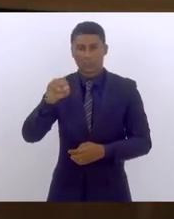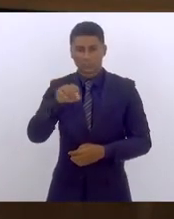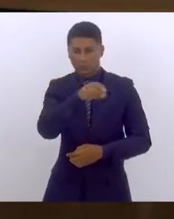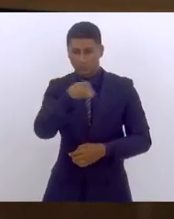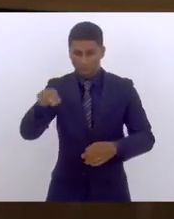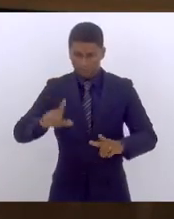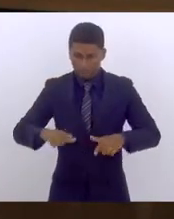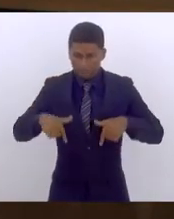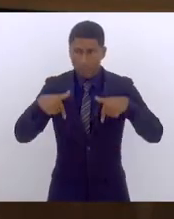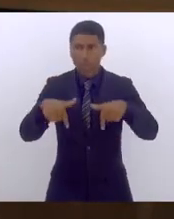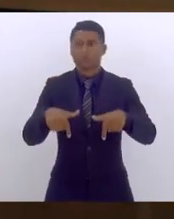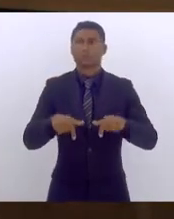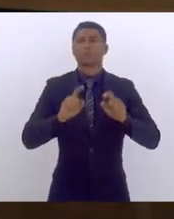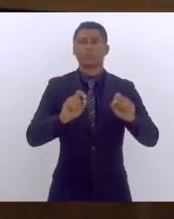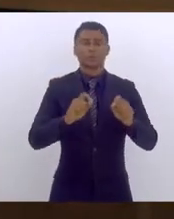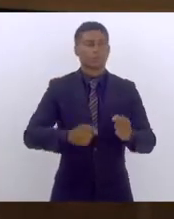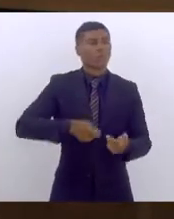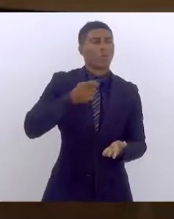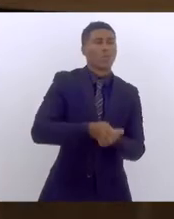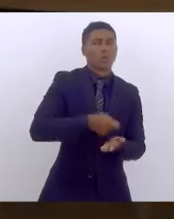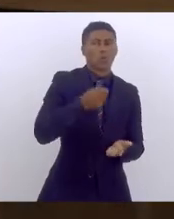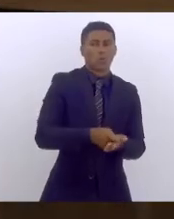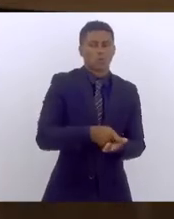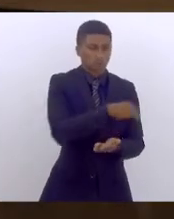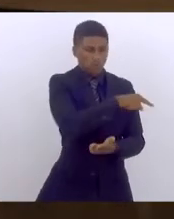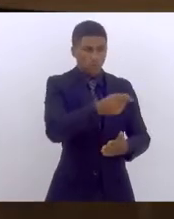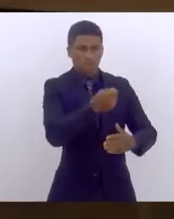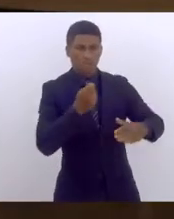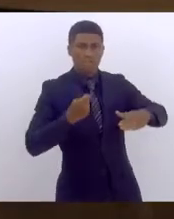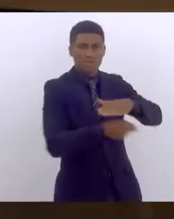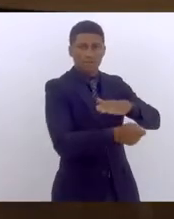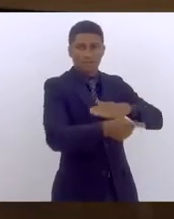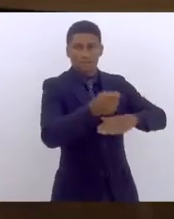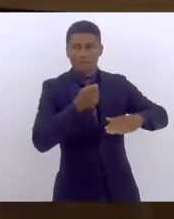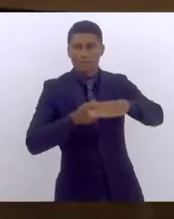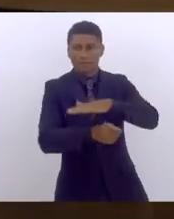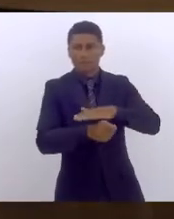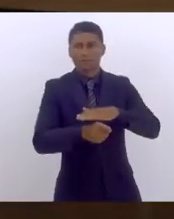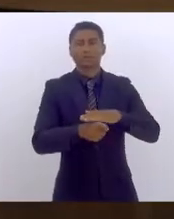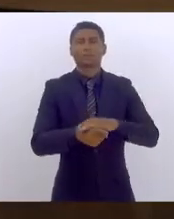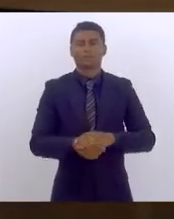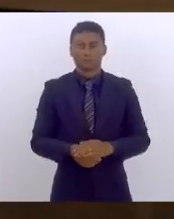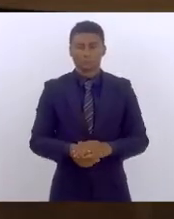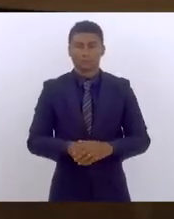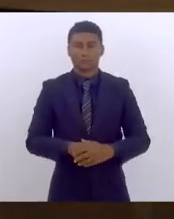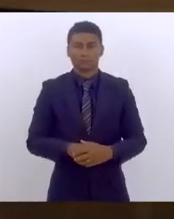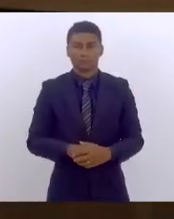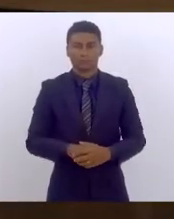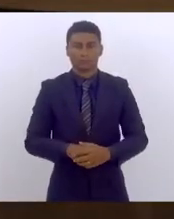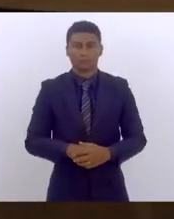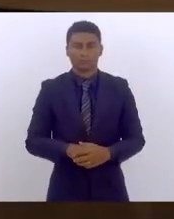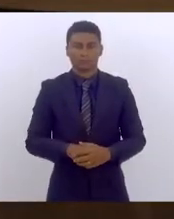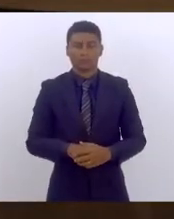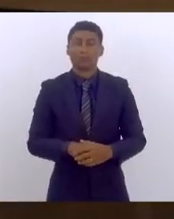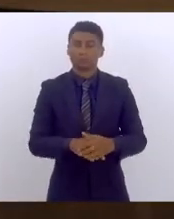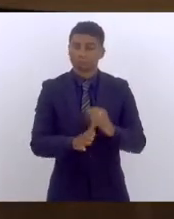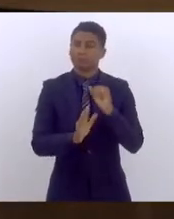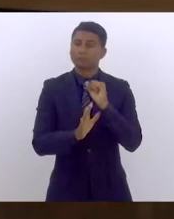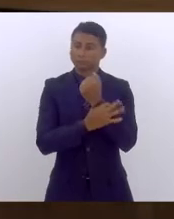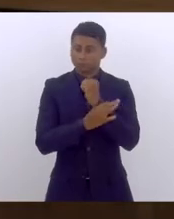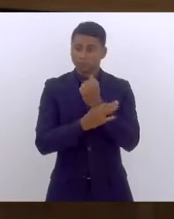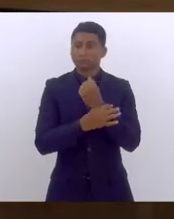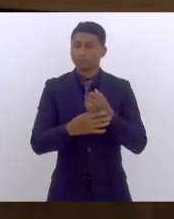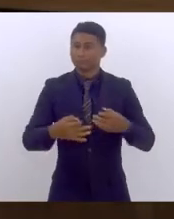na concessão e cobrança dos financiamentos previstos também no programa, enfim, que garantam, de